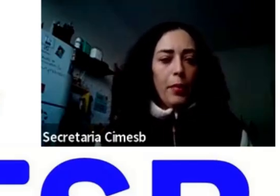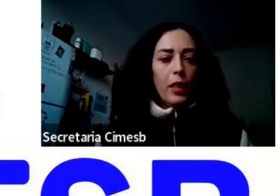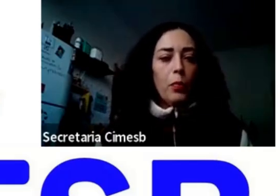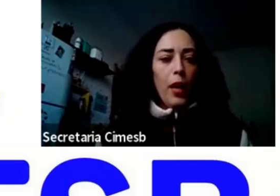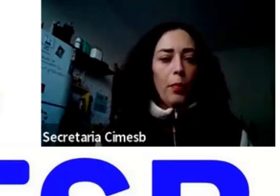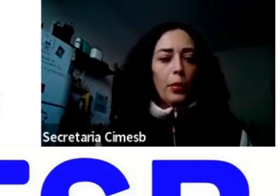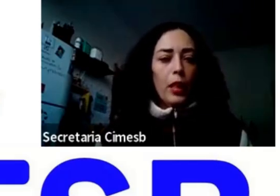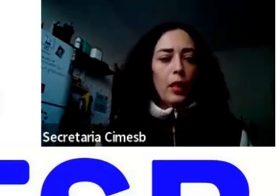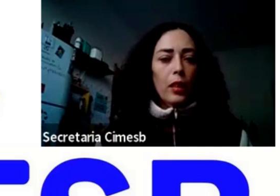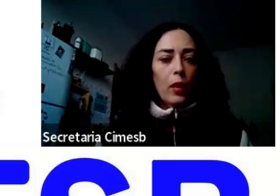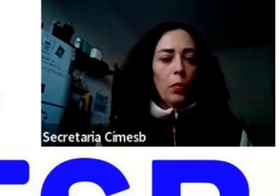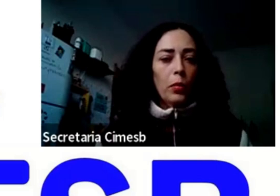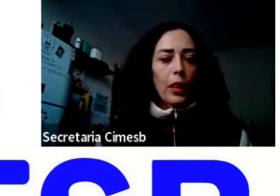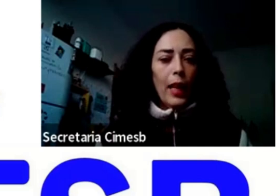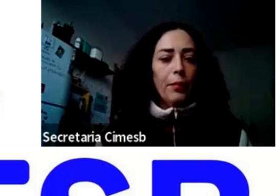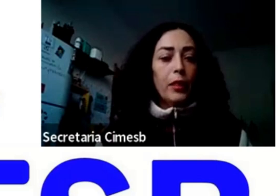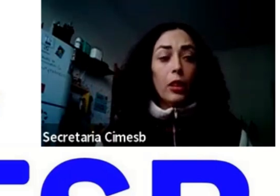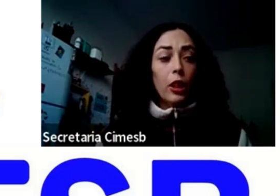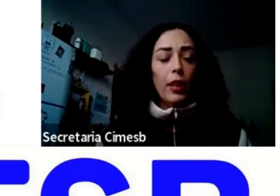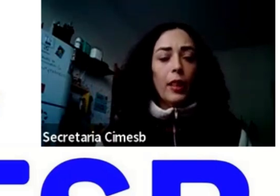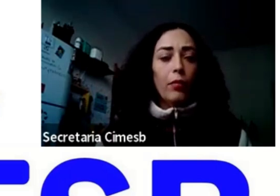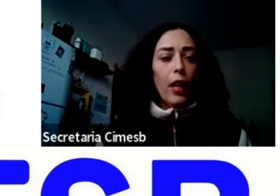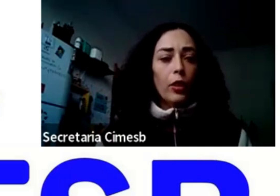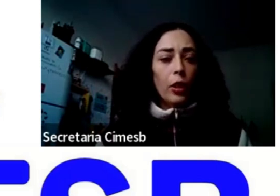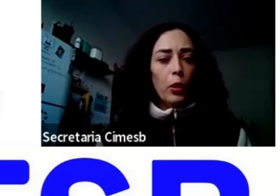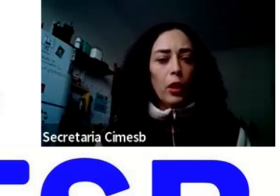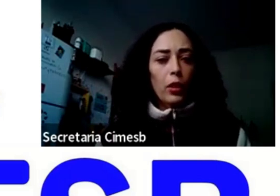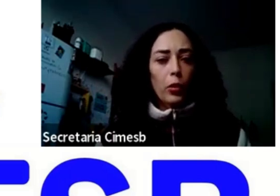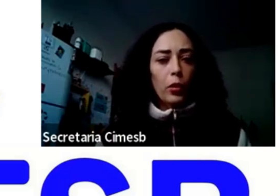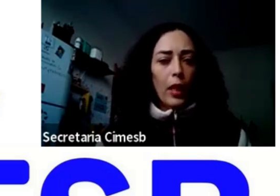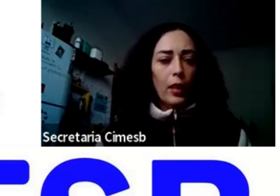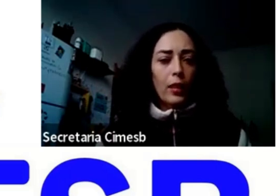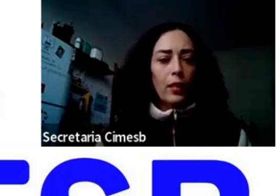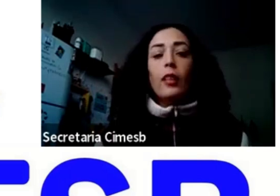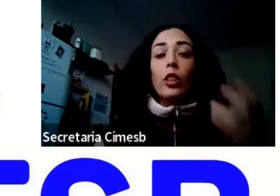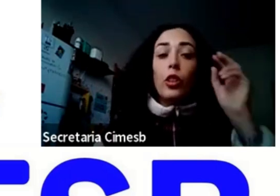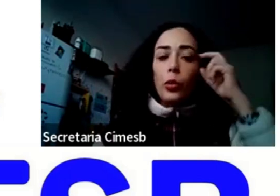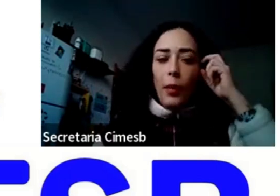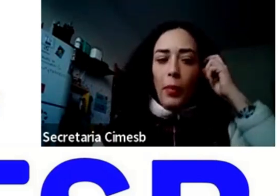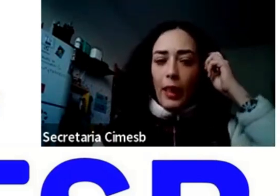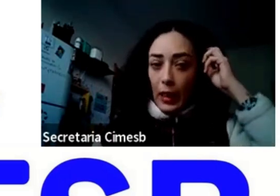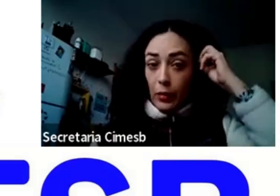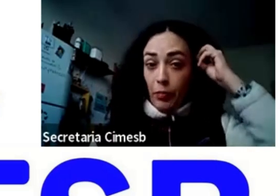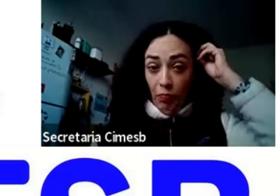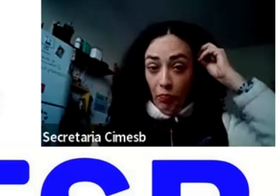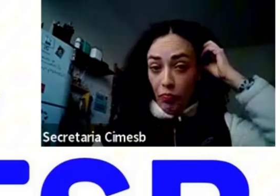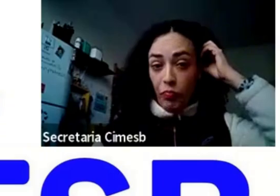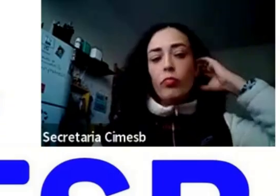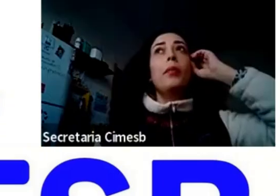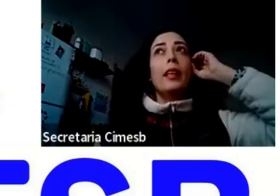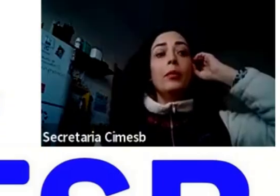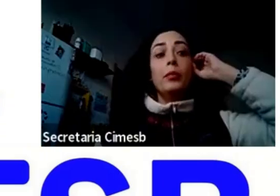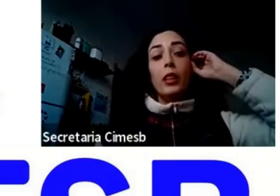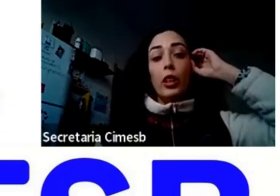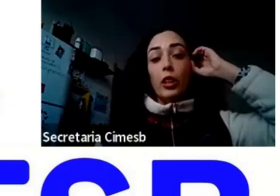uso da Libras para poder se comunicar. Então, a gente vai ter vários tipos de surdez. Aí tem gente que usa aparelho.